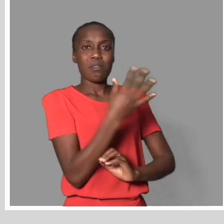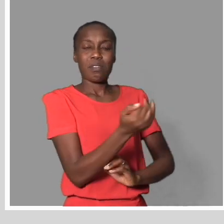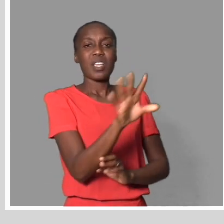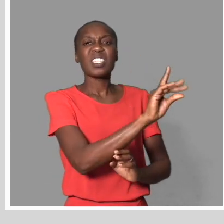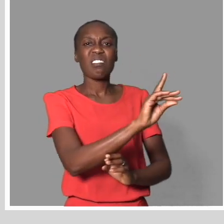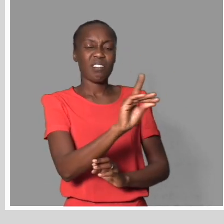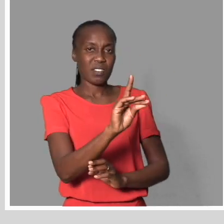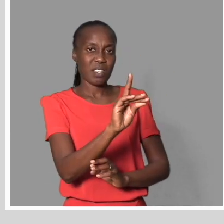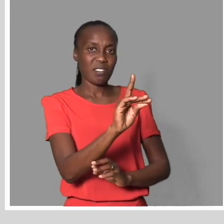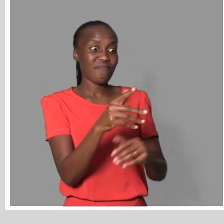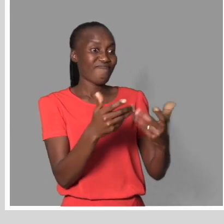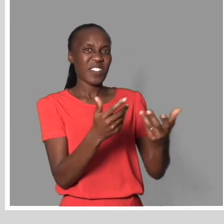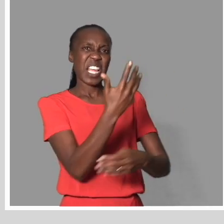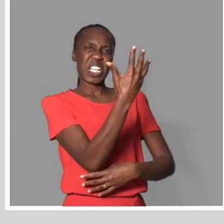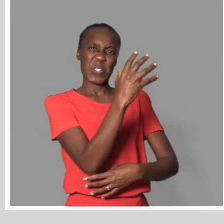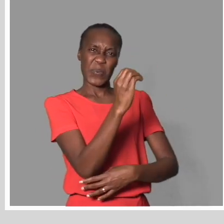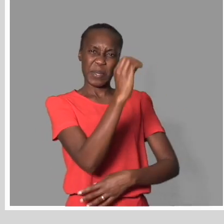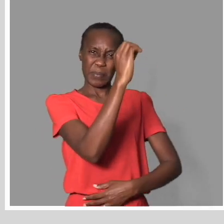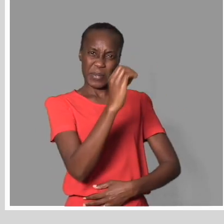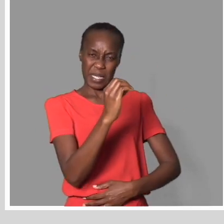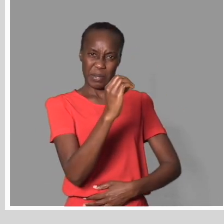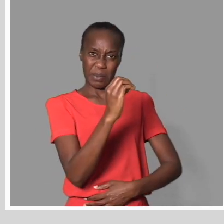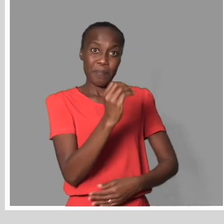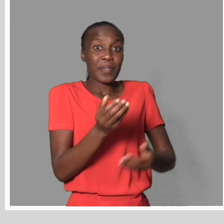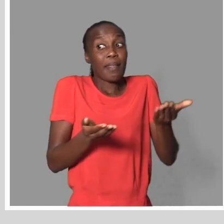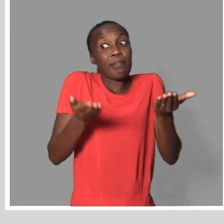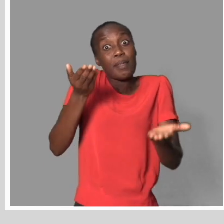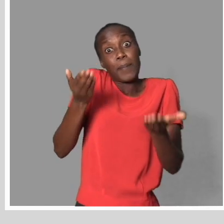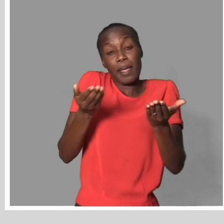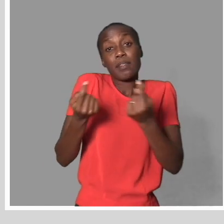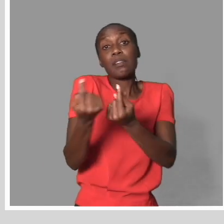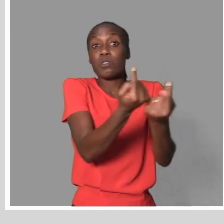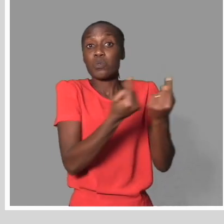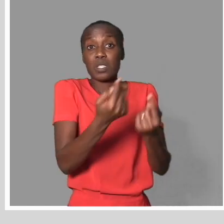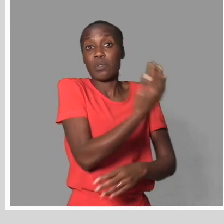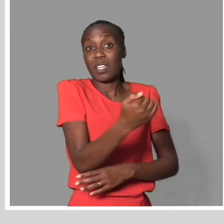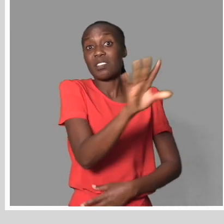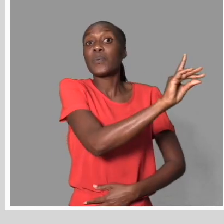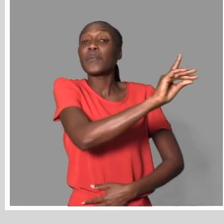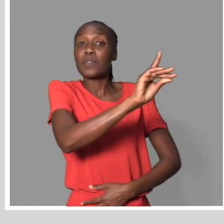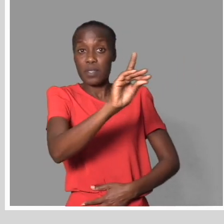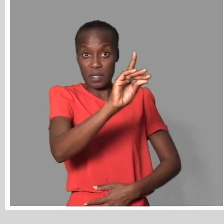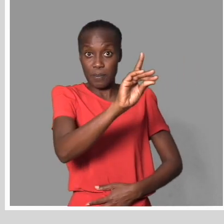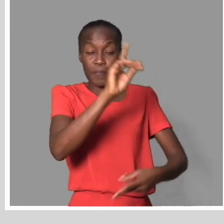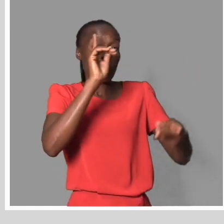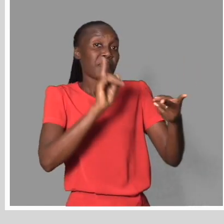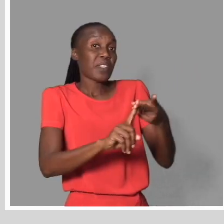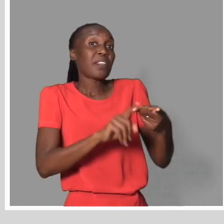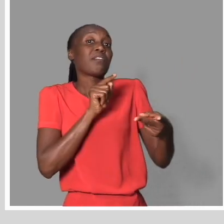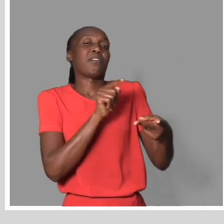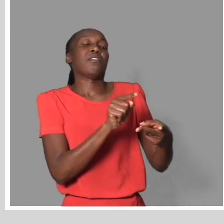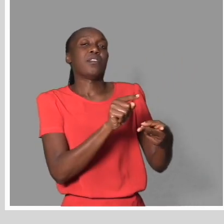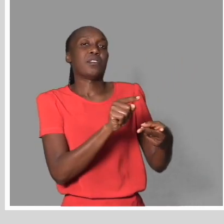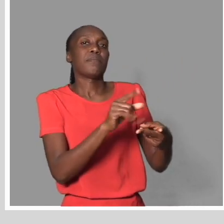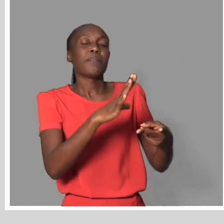as crianças deficientes é, vamos dizer, 50%. Porque depende da gravidade da situação da criança. Ou depende